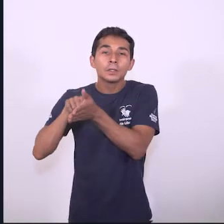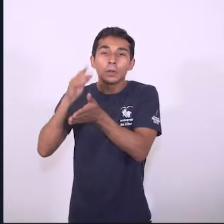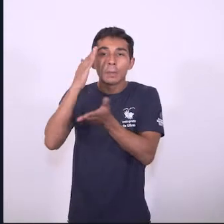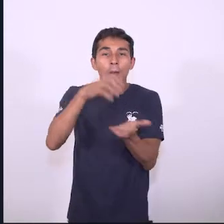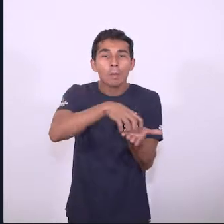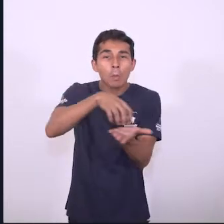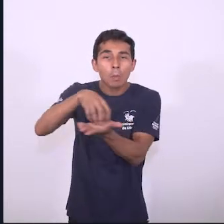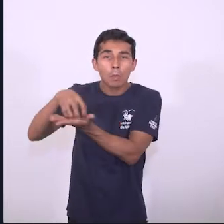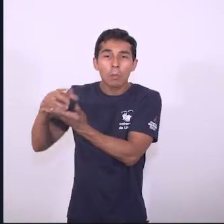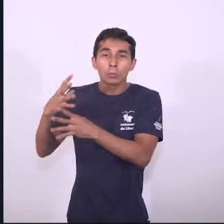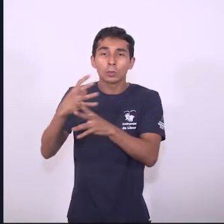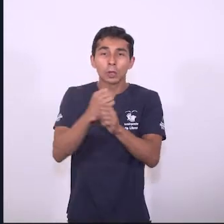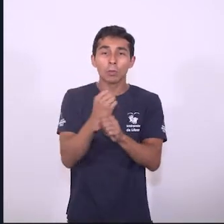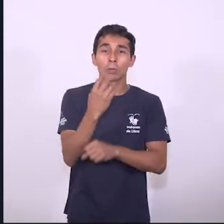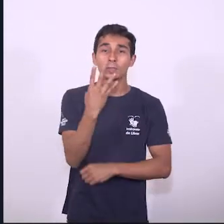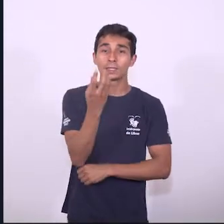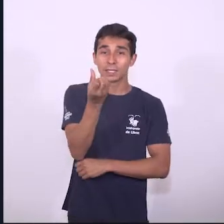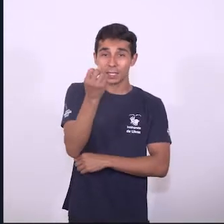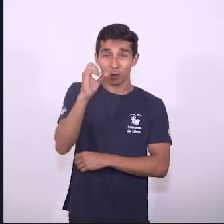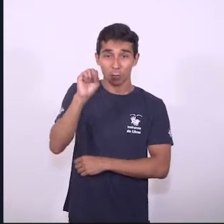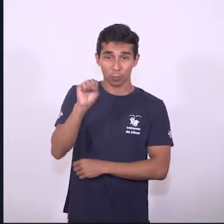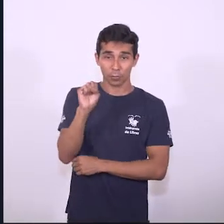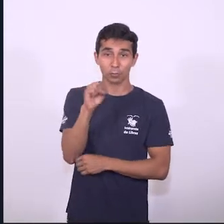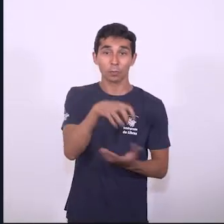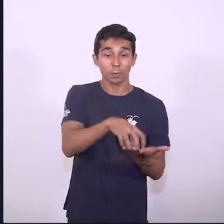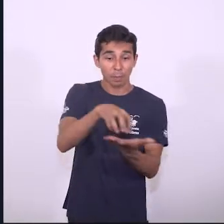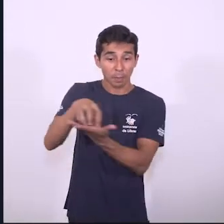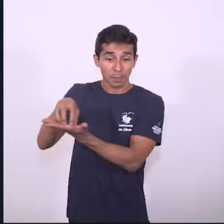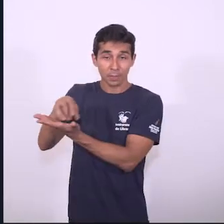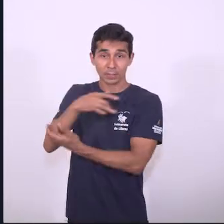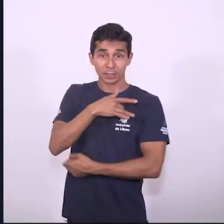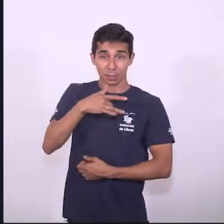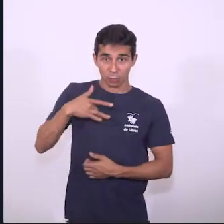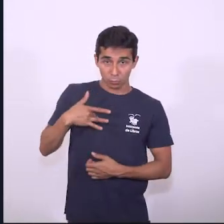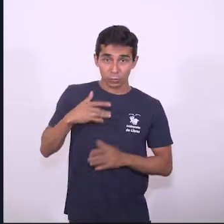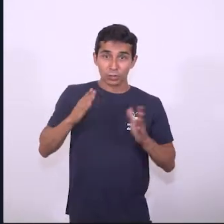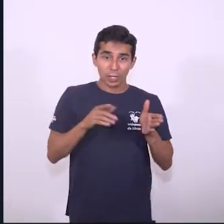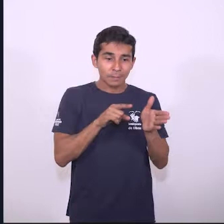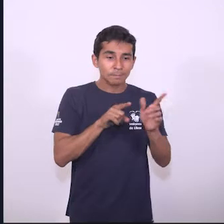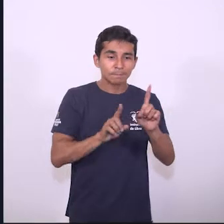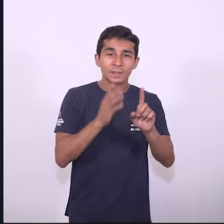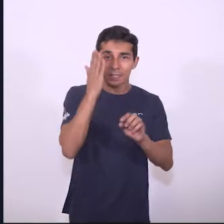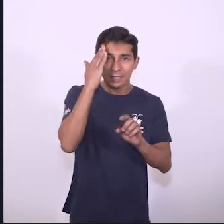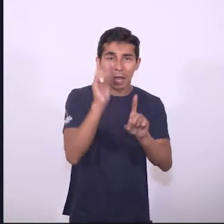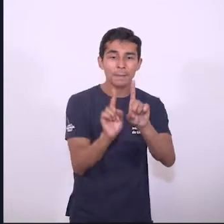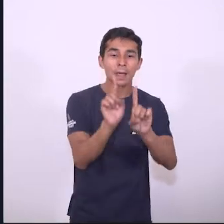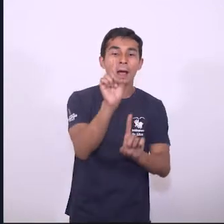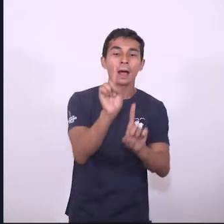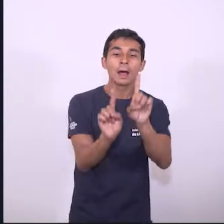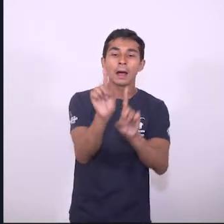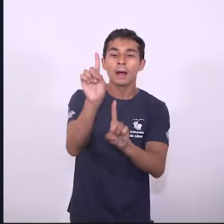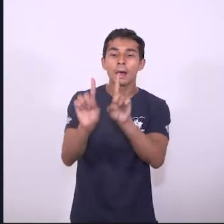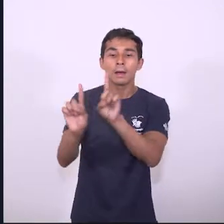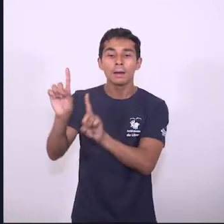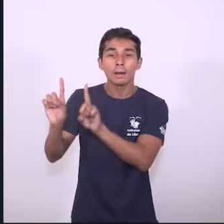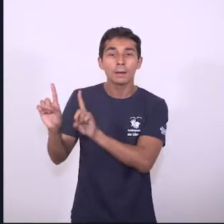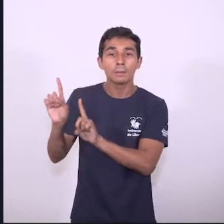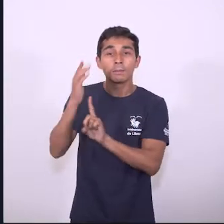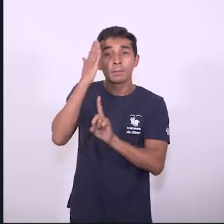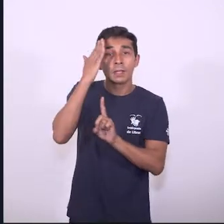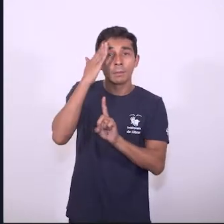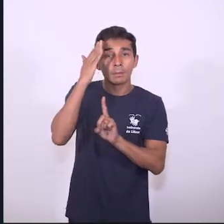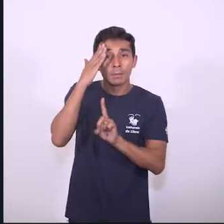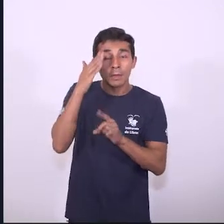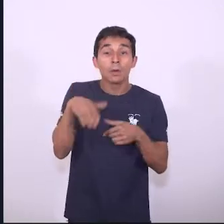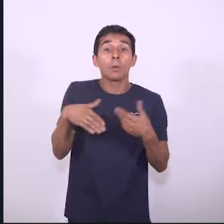unidades básicas de saúde. Hoje é possível, e hoje nós temos exatamente em cada uma delas qual é o grau, o